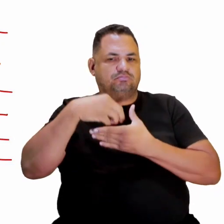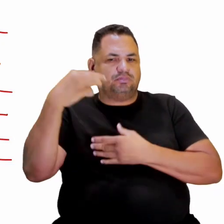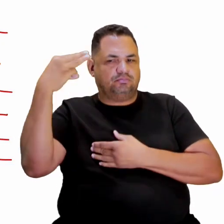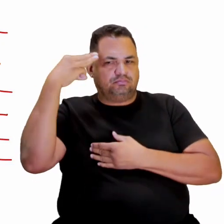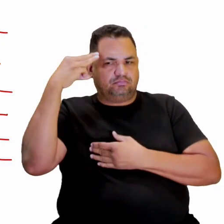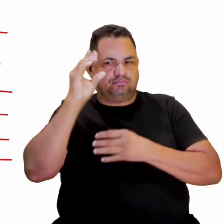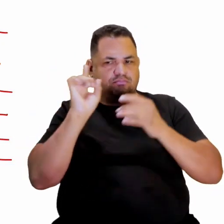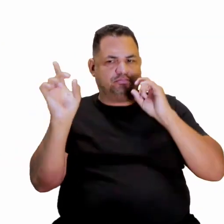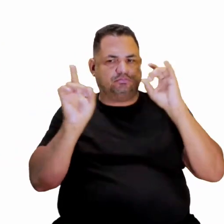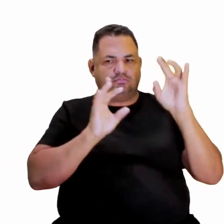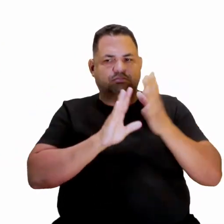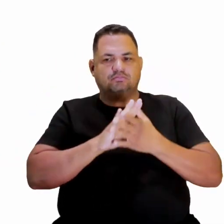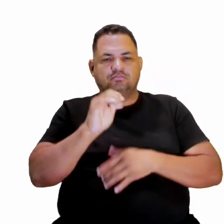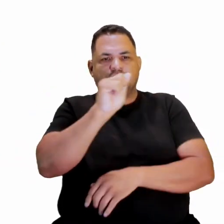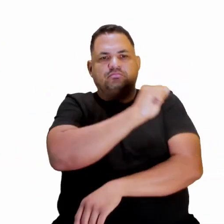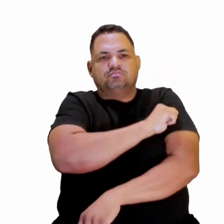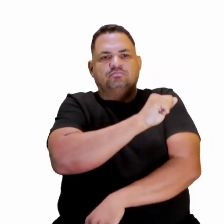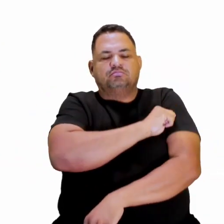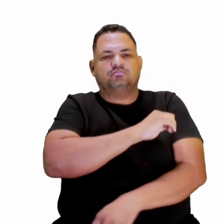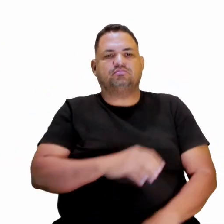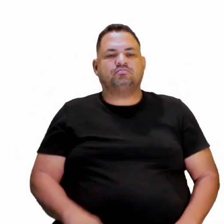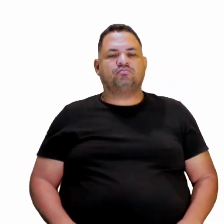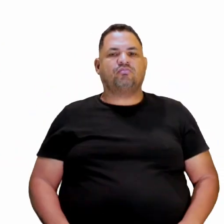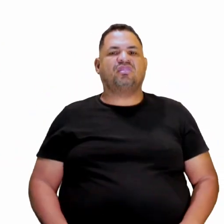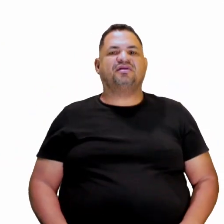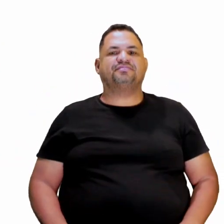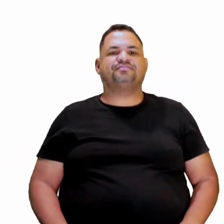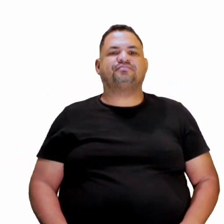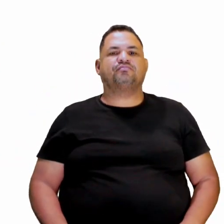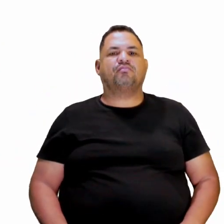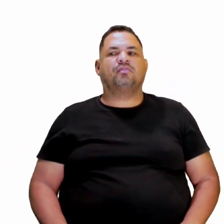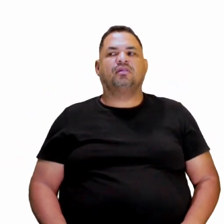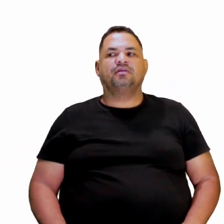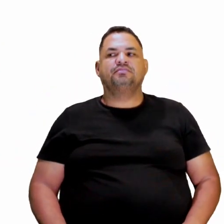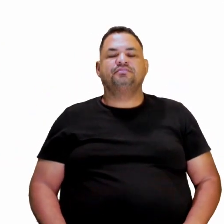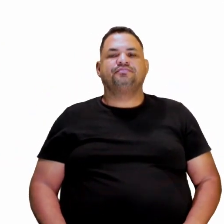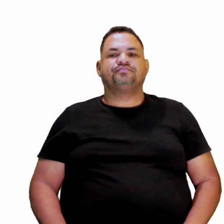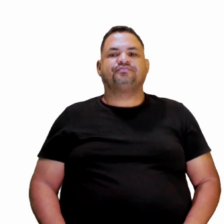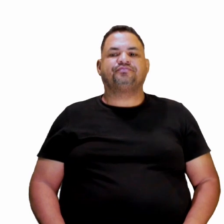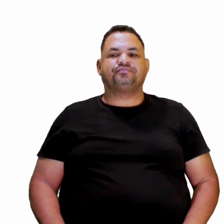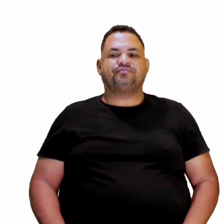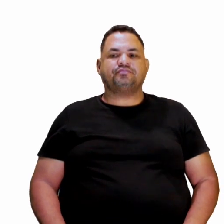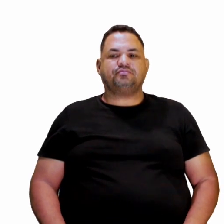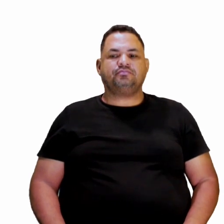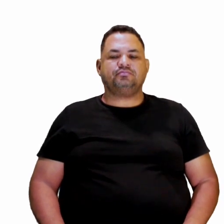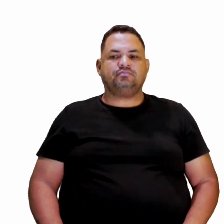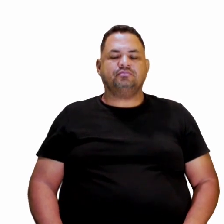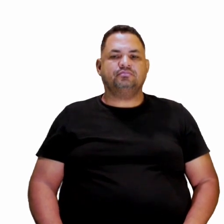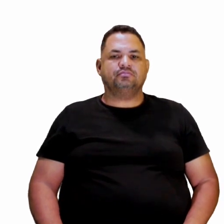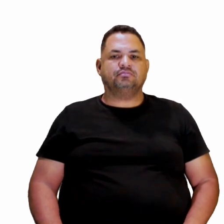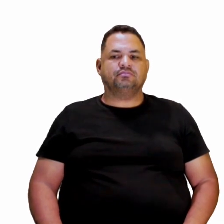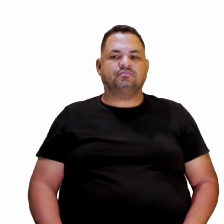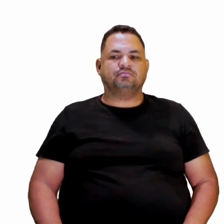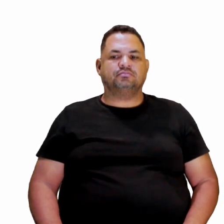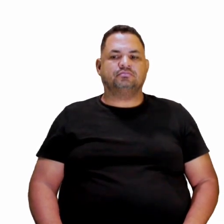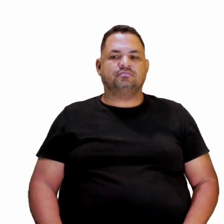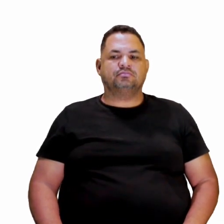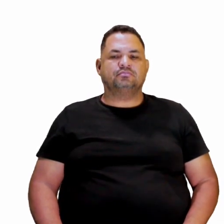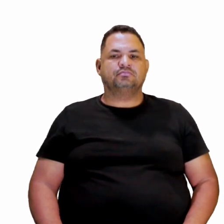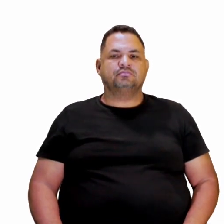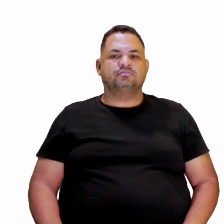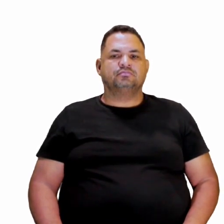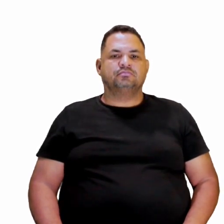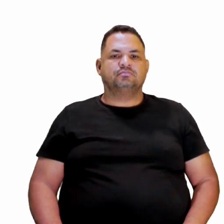student minds. I don't restrict myself to the subjects of my course. Ou